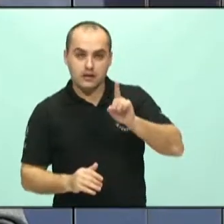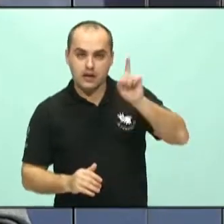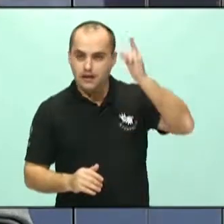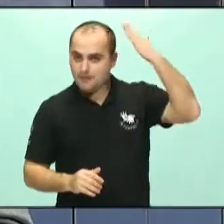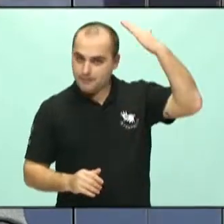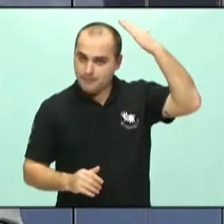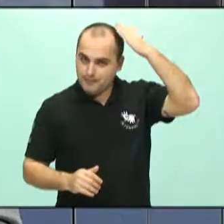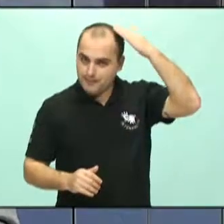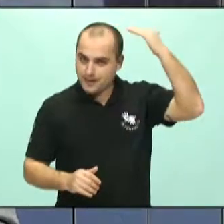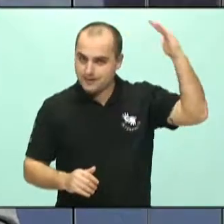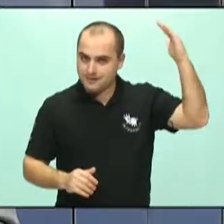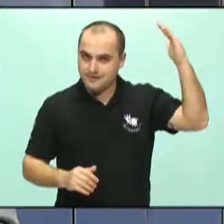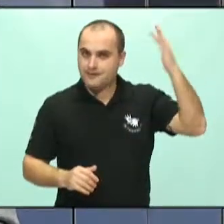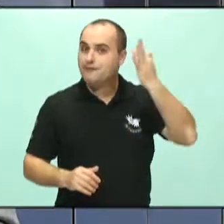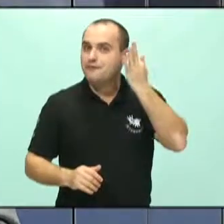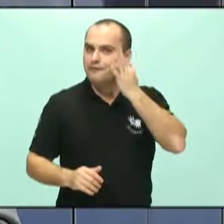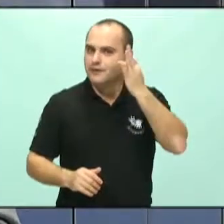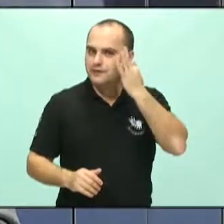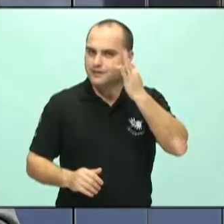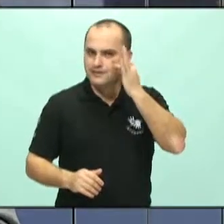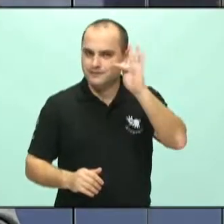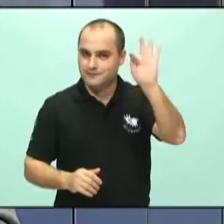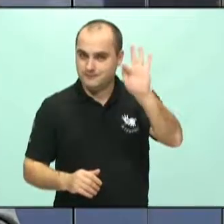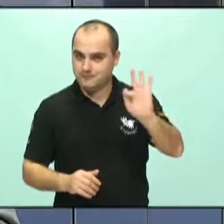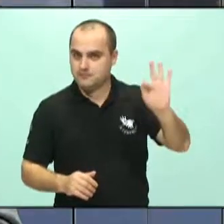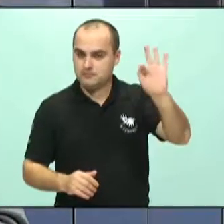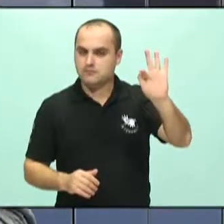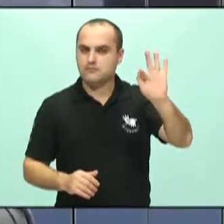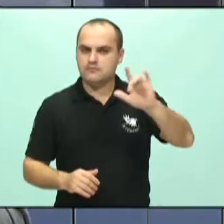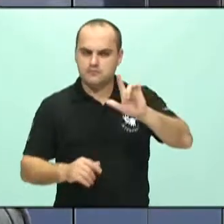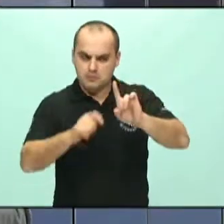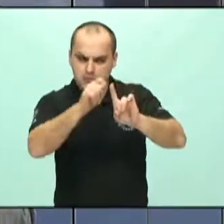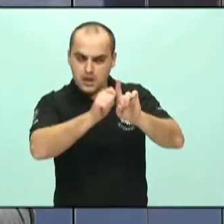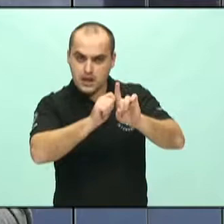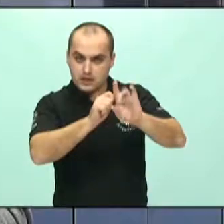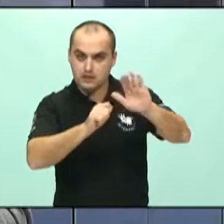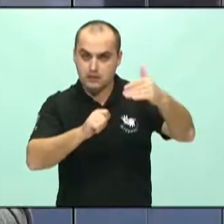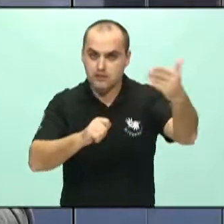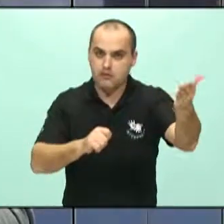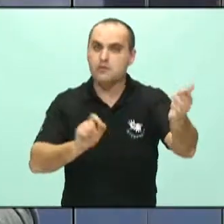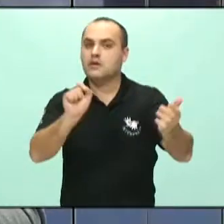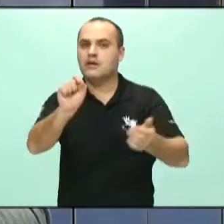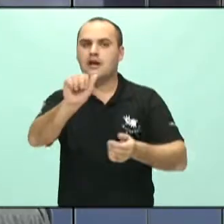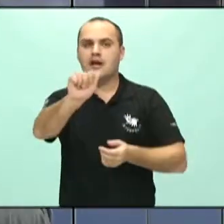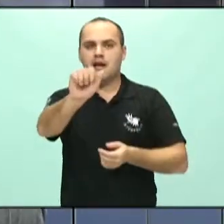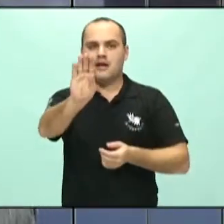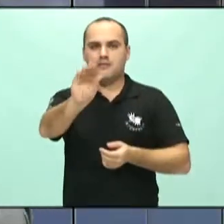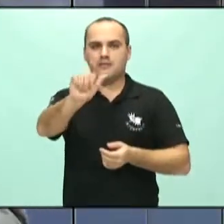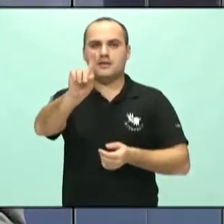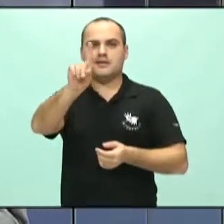próximo mês agora, o